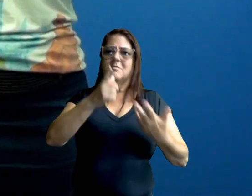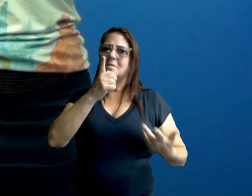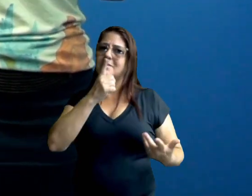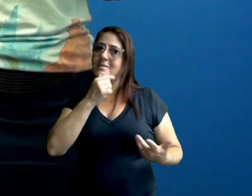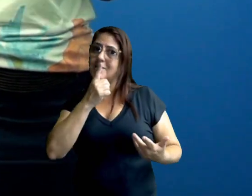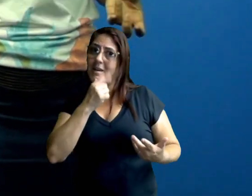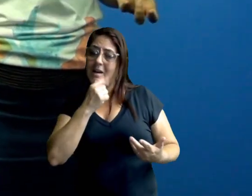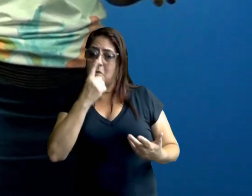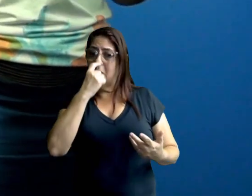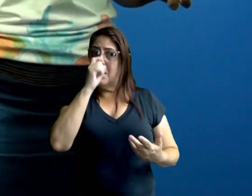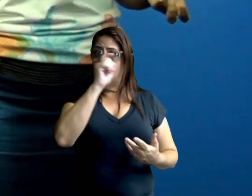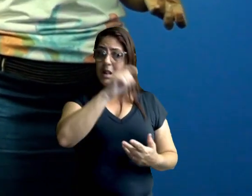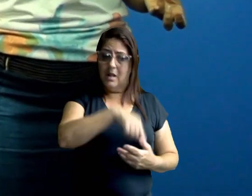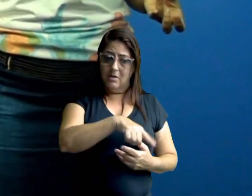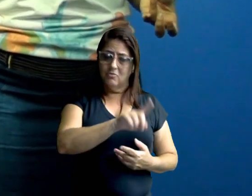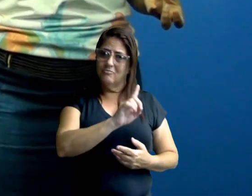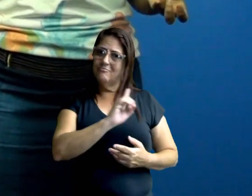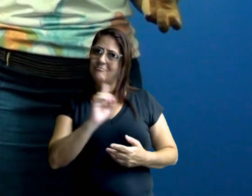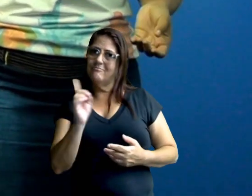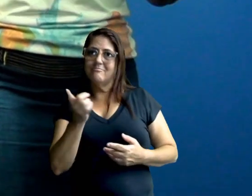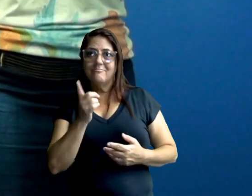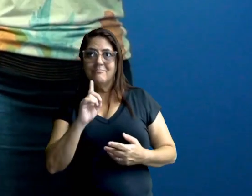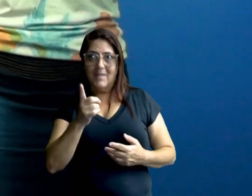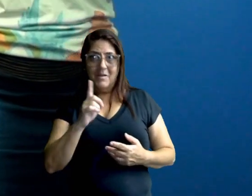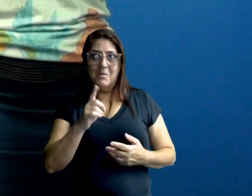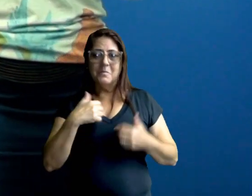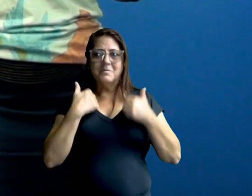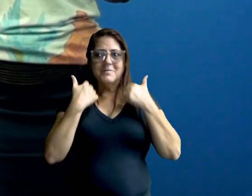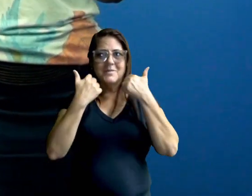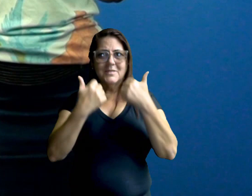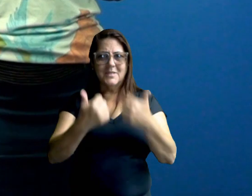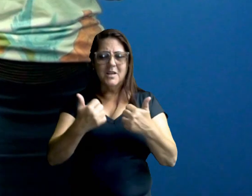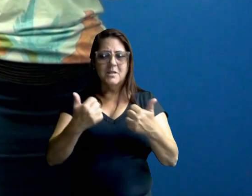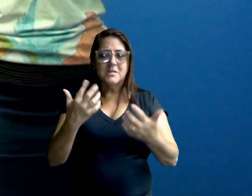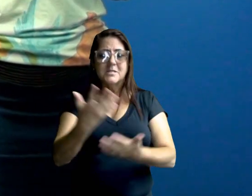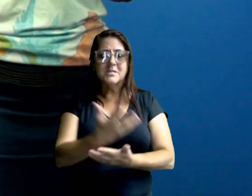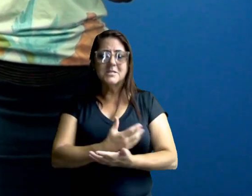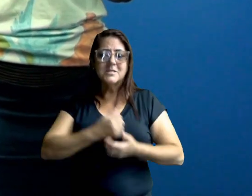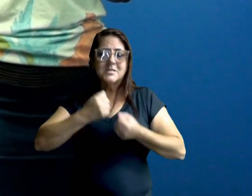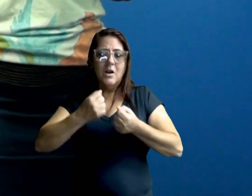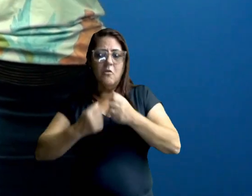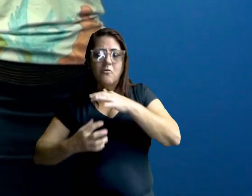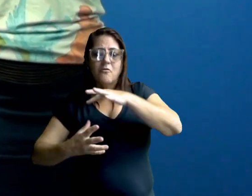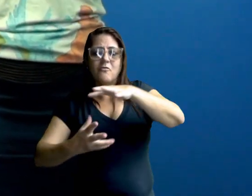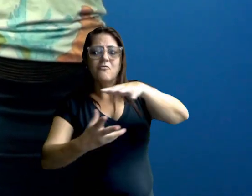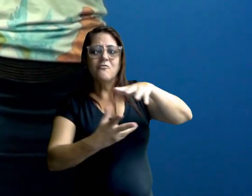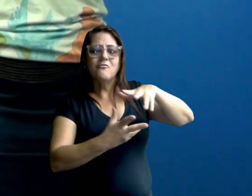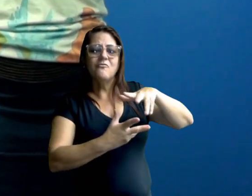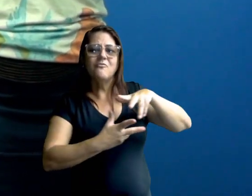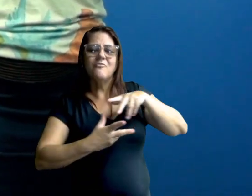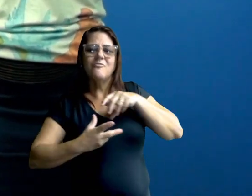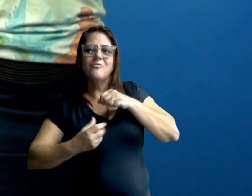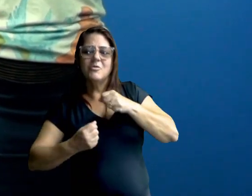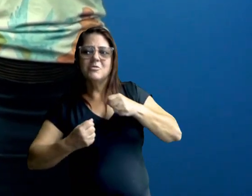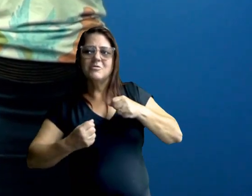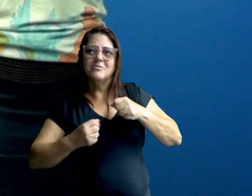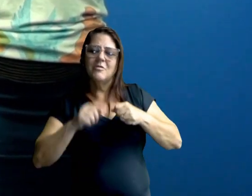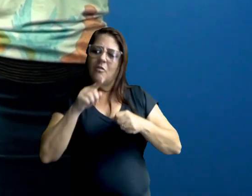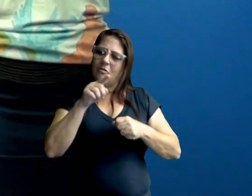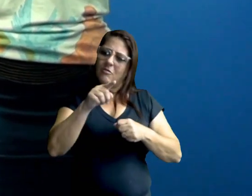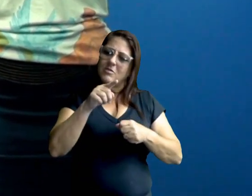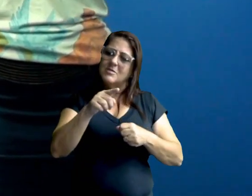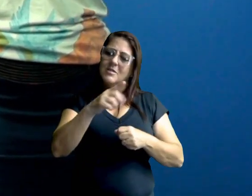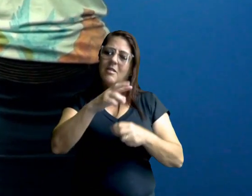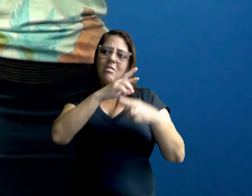não jogue lixo no chão, tá bom? Salve o planeta, isso mesmo, você que está aí, você